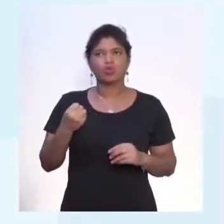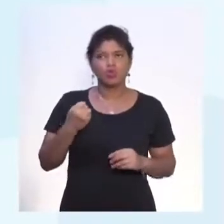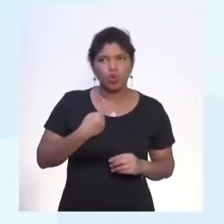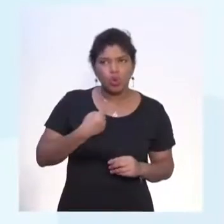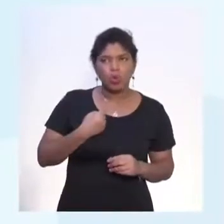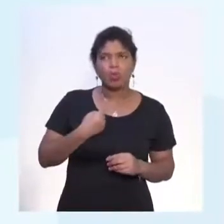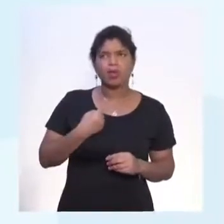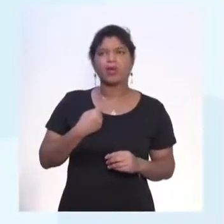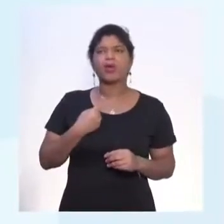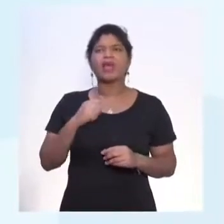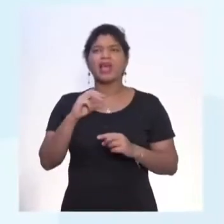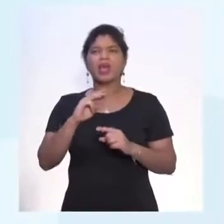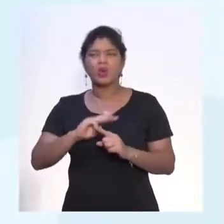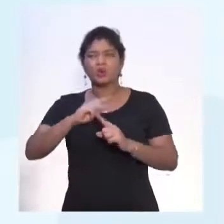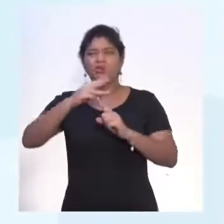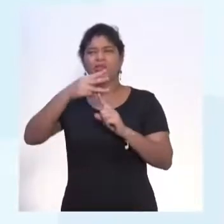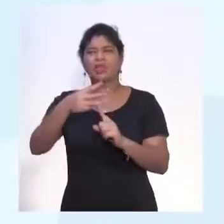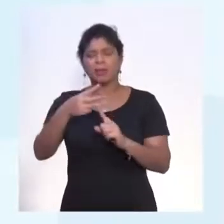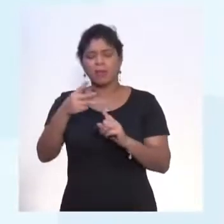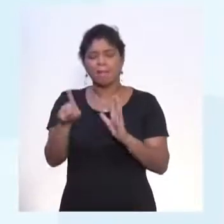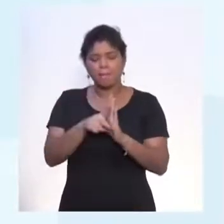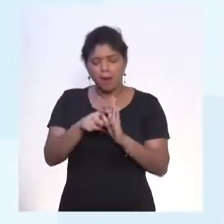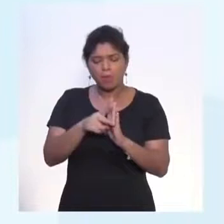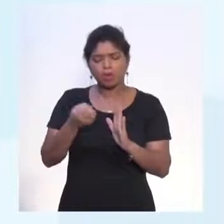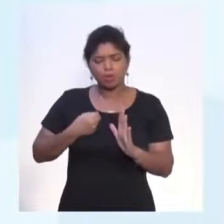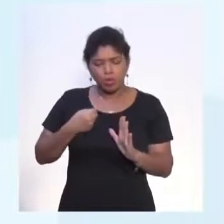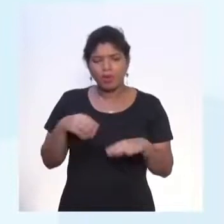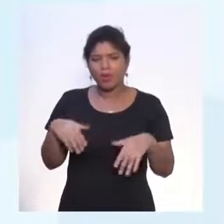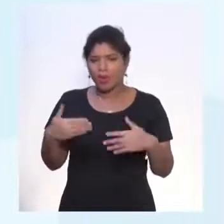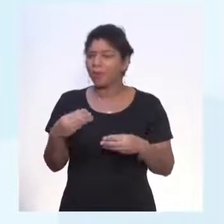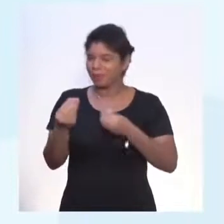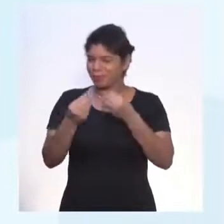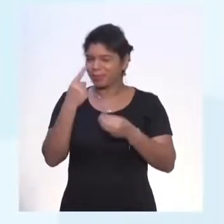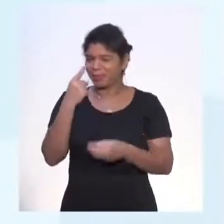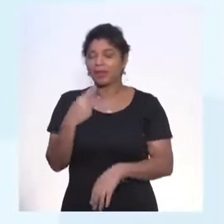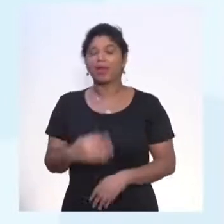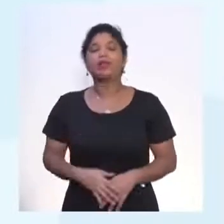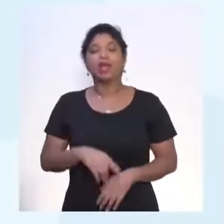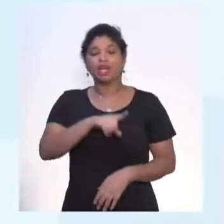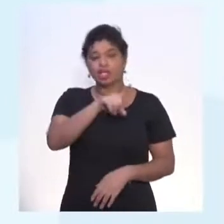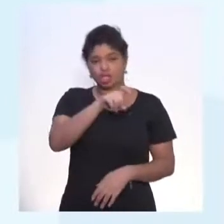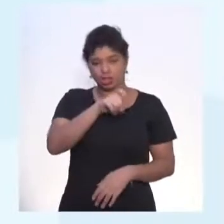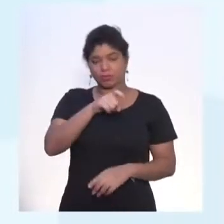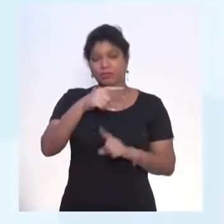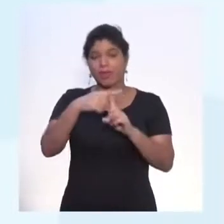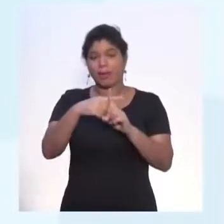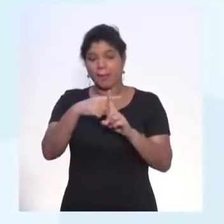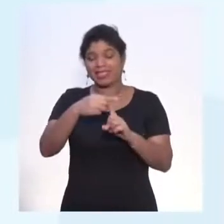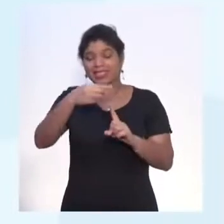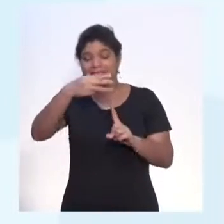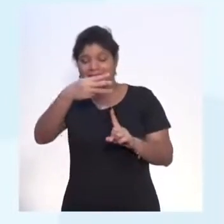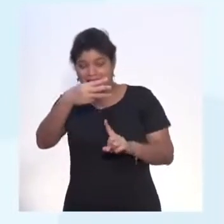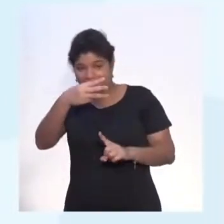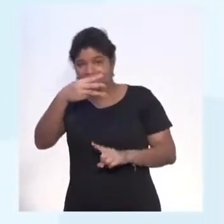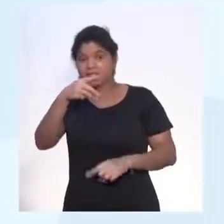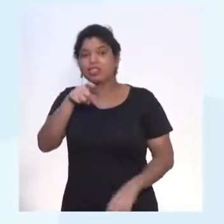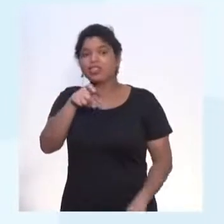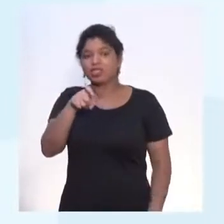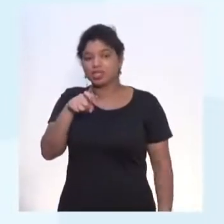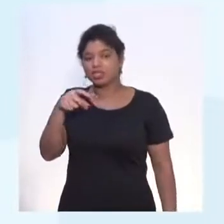né? Então, eu tenho aqui, x é um número, mais o triplo dele mesmo. Então, o que eu tenho aí? Eu